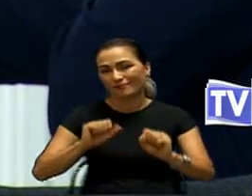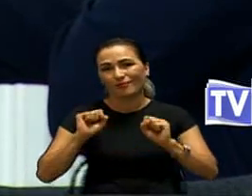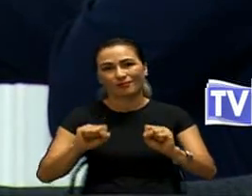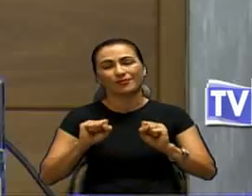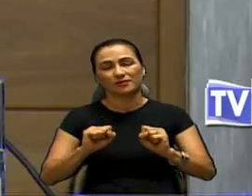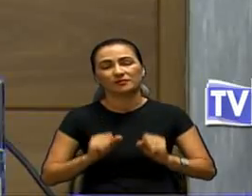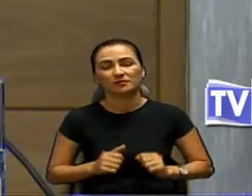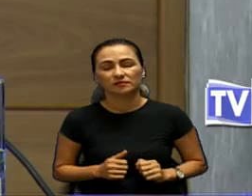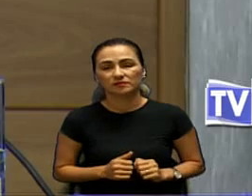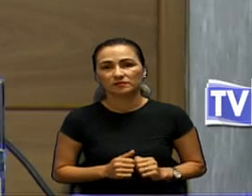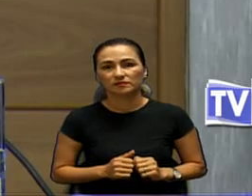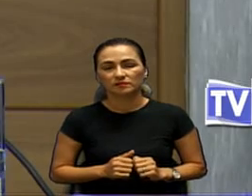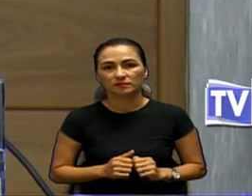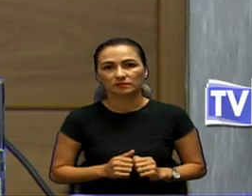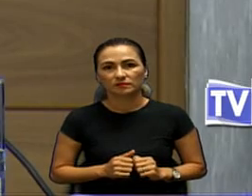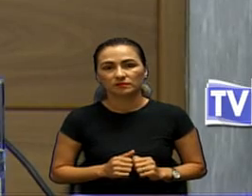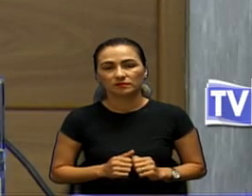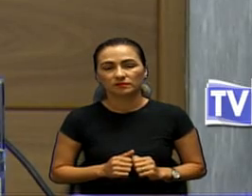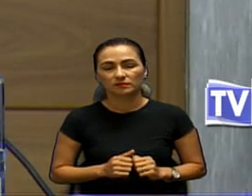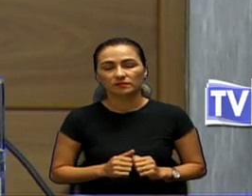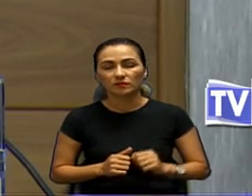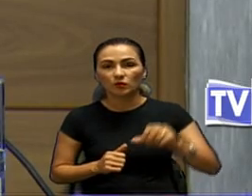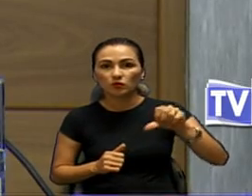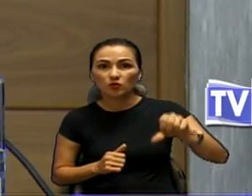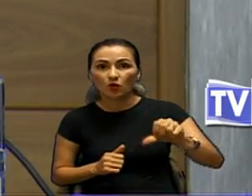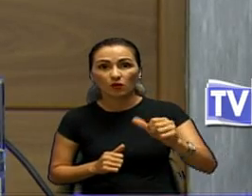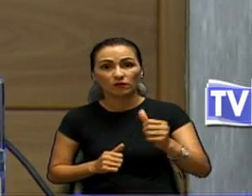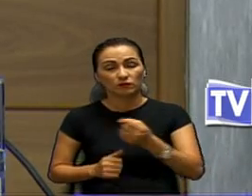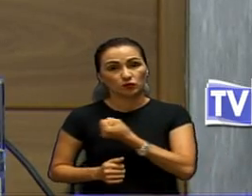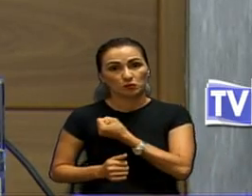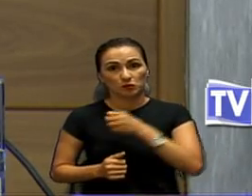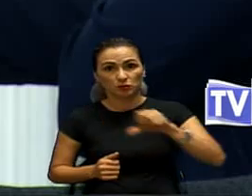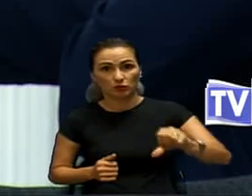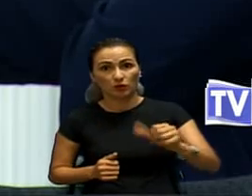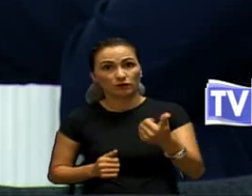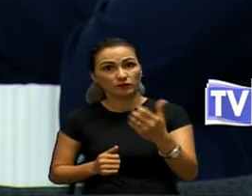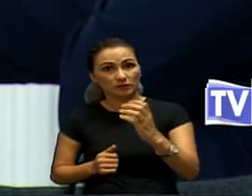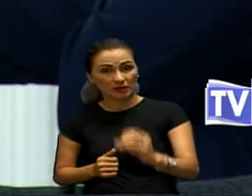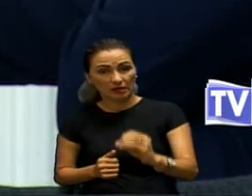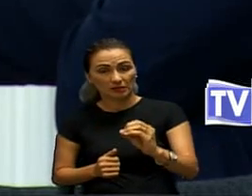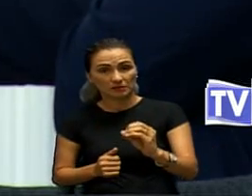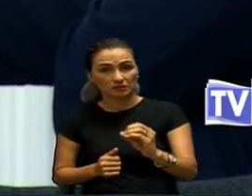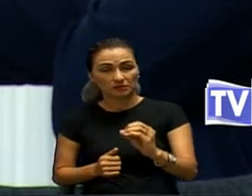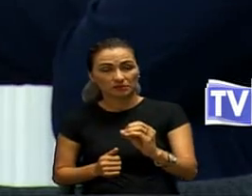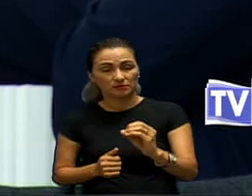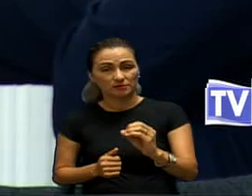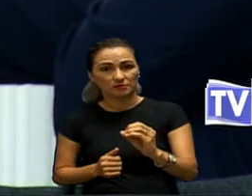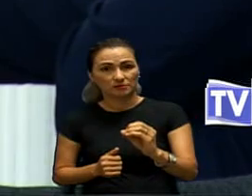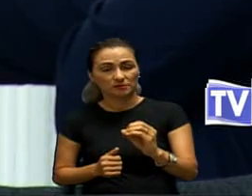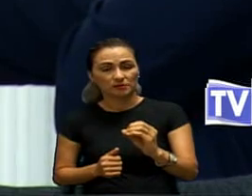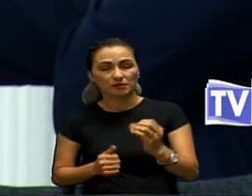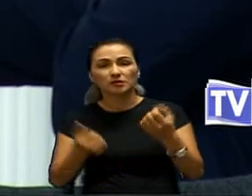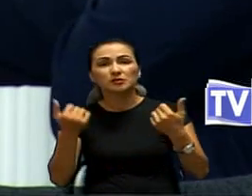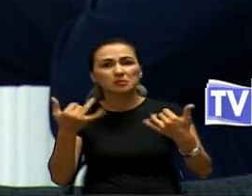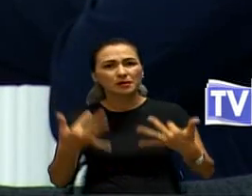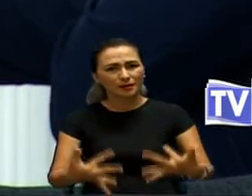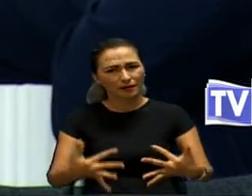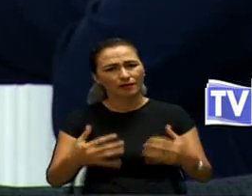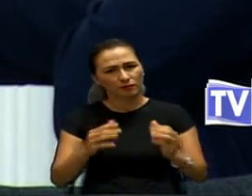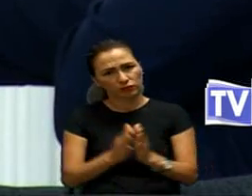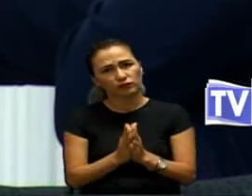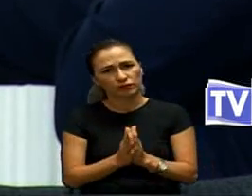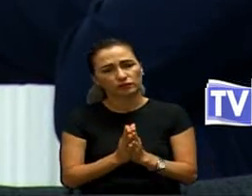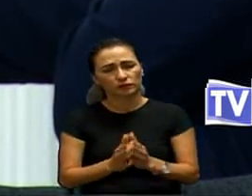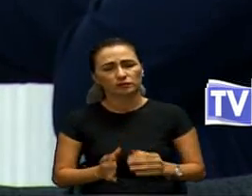de acordo com o decreto do prefeito. Daí, quem está defendendo o projeto, se puder esclarecer esses dois artigos, por